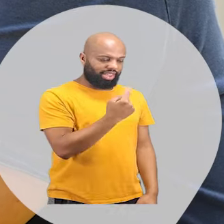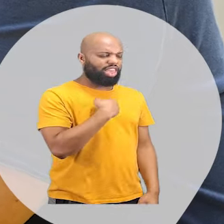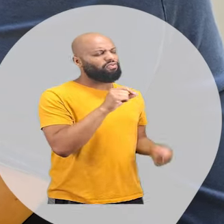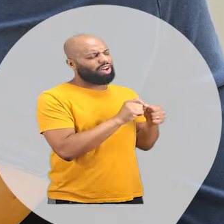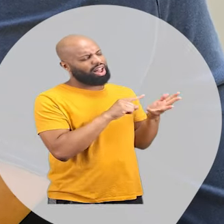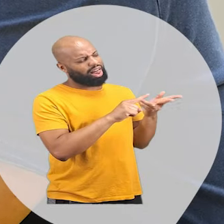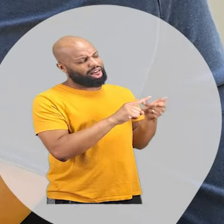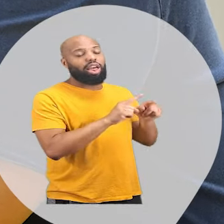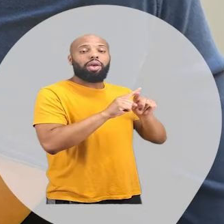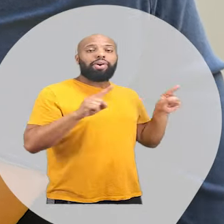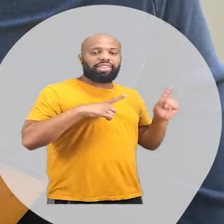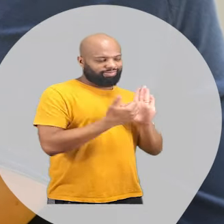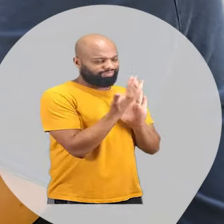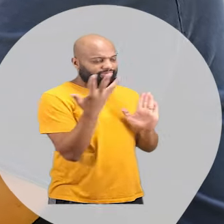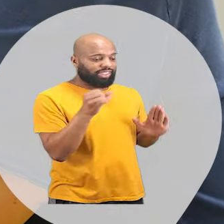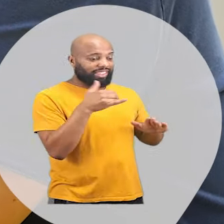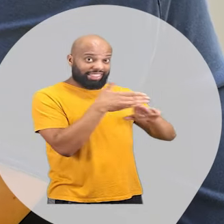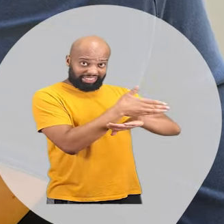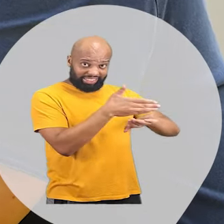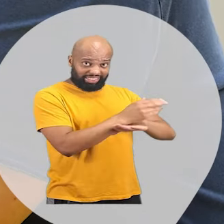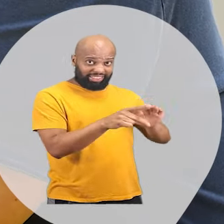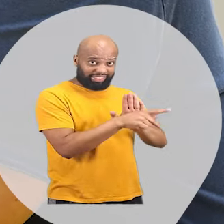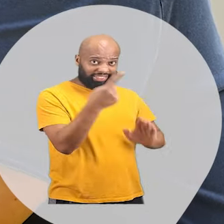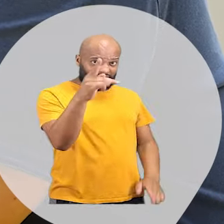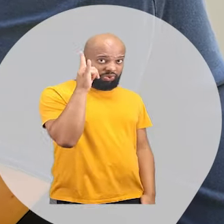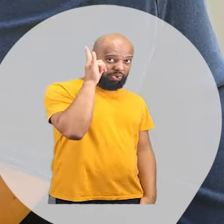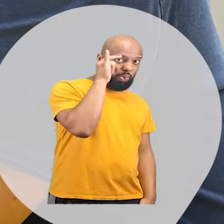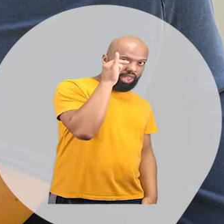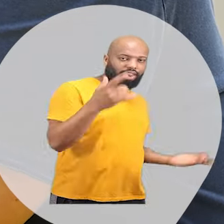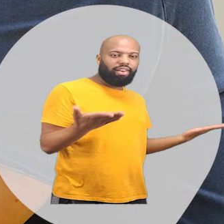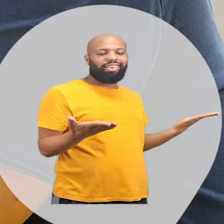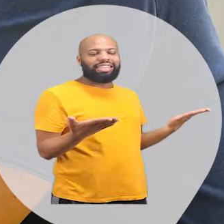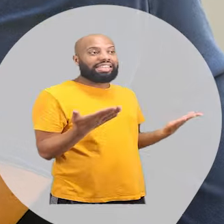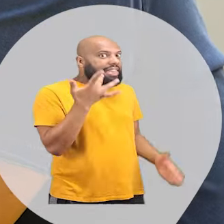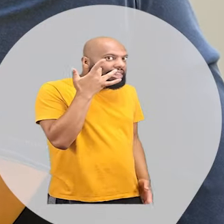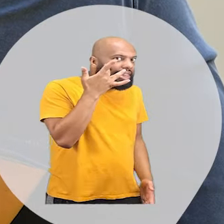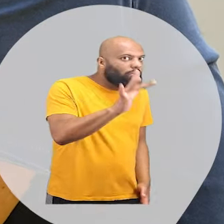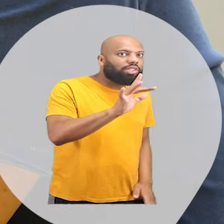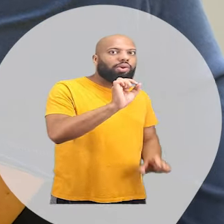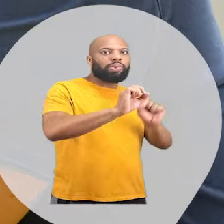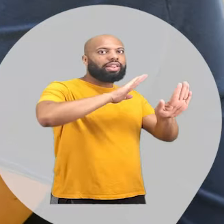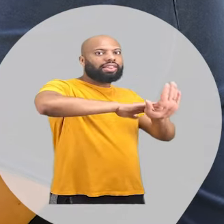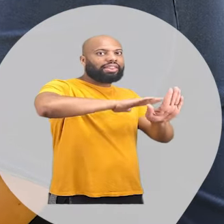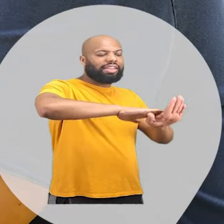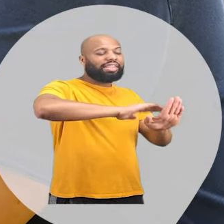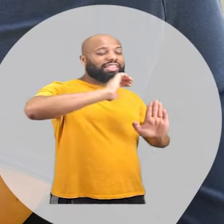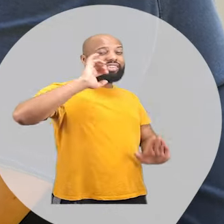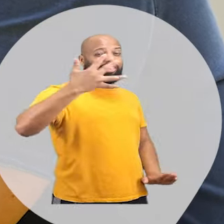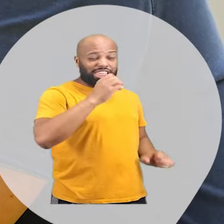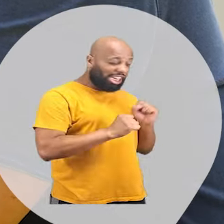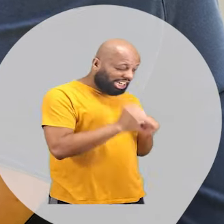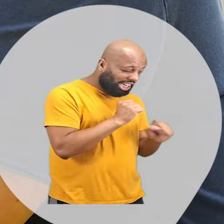faço tanto tanto muitas vezes quem acessa o seu canal não tem ideia do Corre